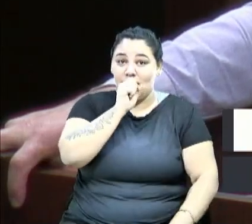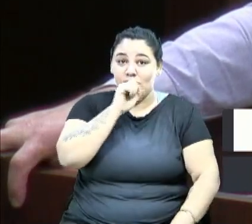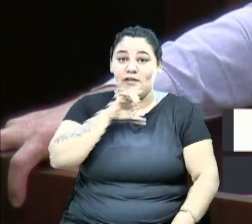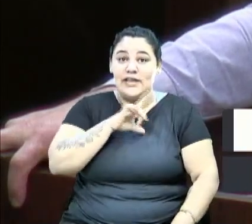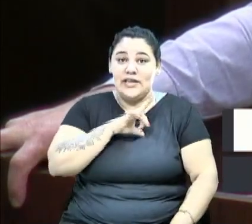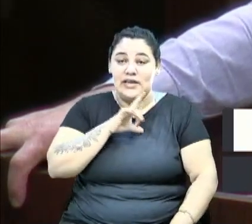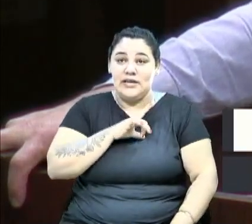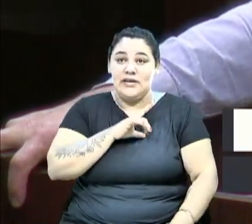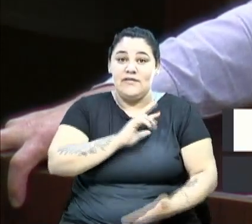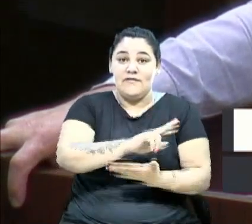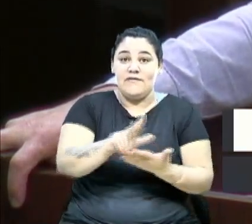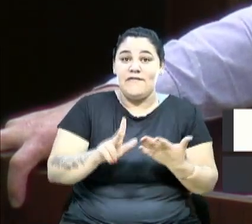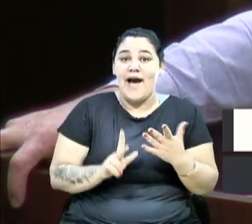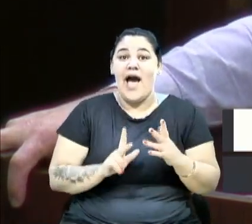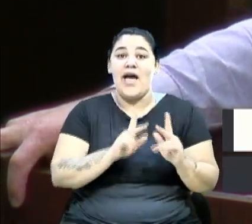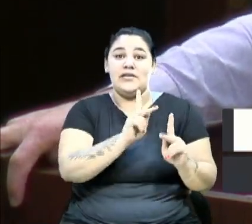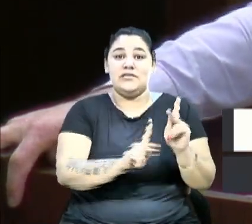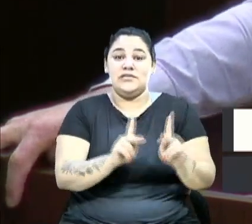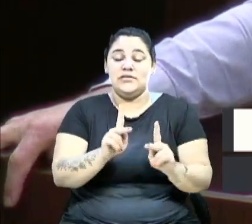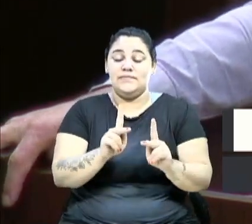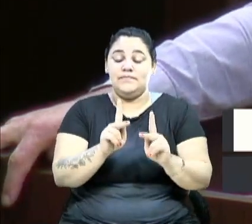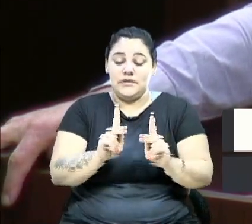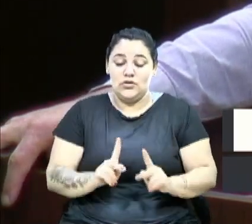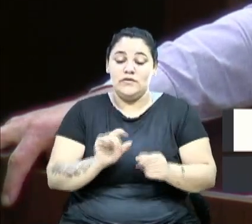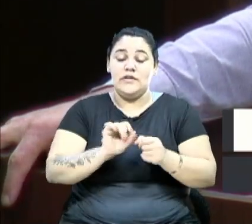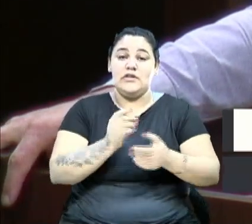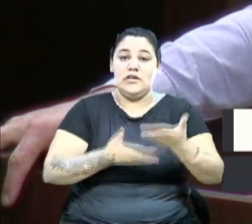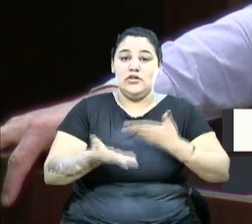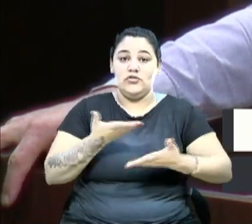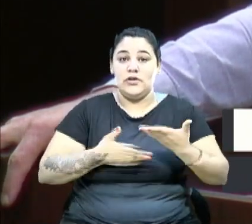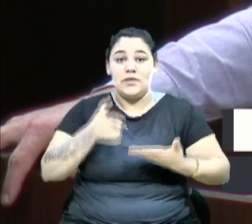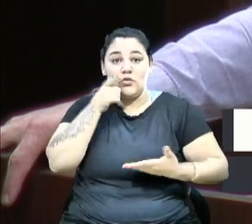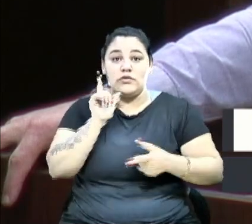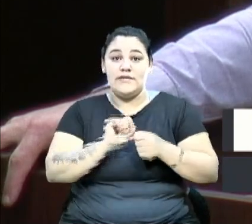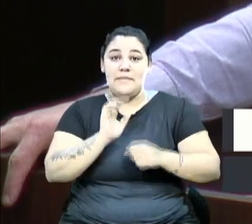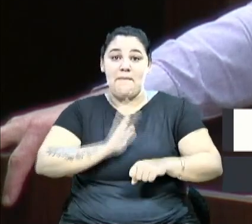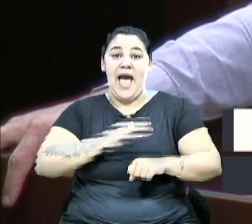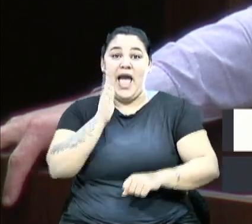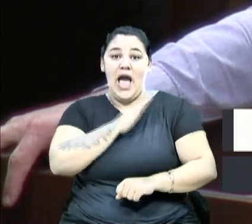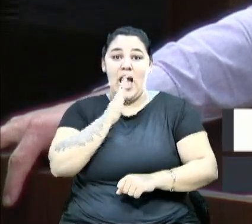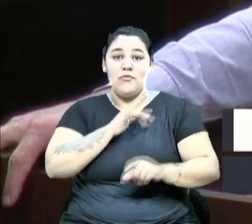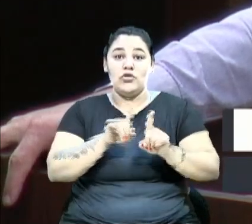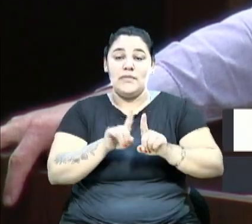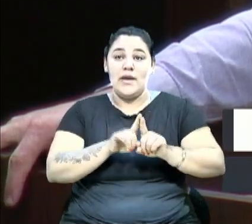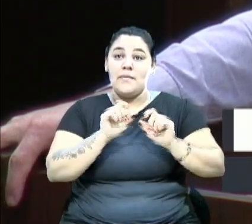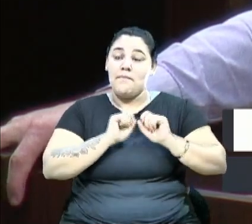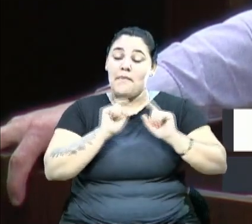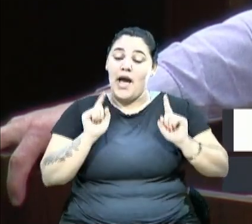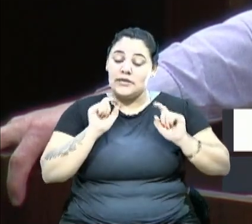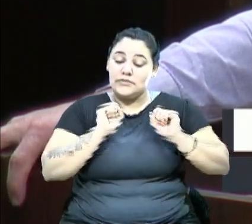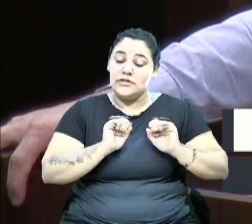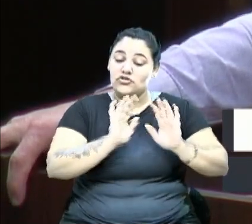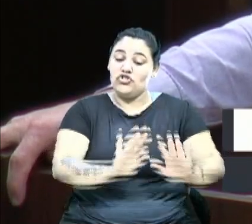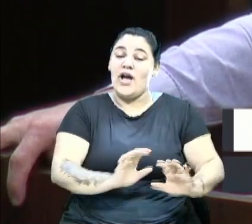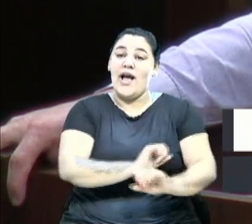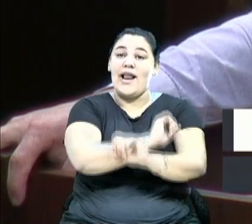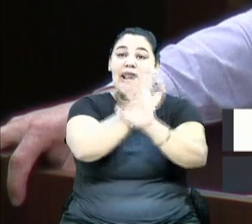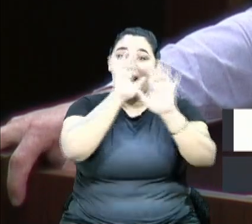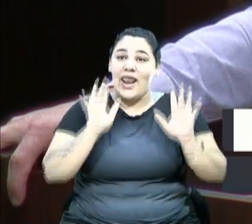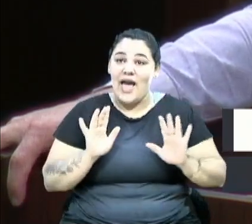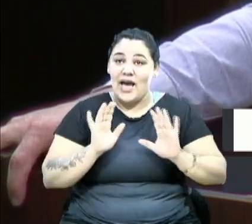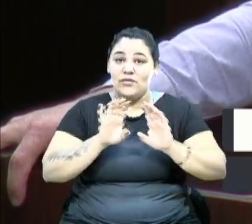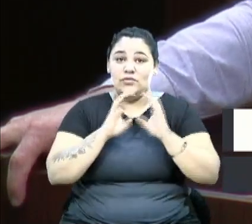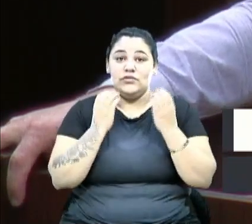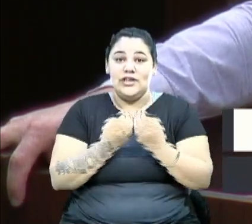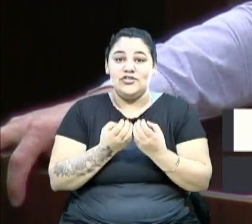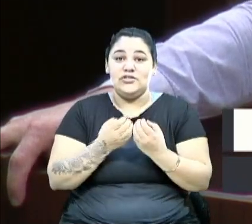mutirão. Diversas pessoas fazendo um atendimento para a gente poder agilizar o atendimento. Mas tem que deixar claro para a nossa comunidade, como é uma demanda